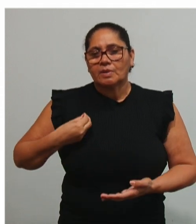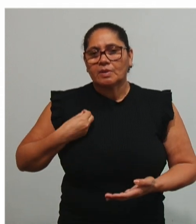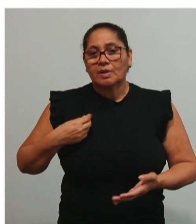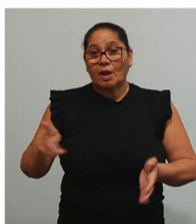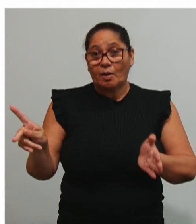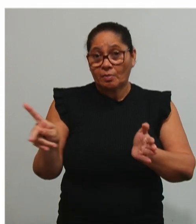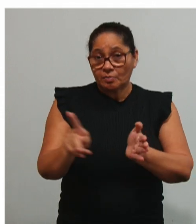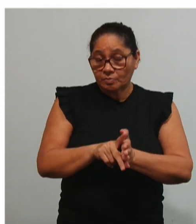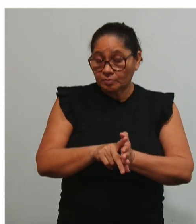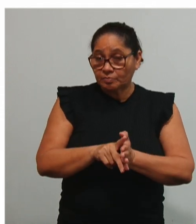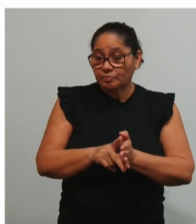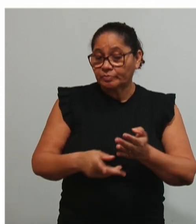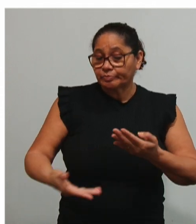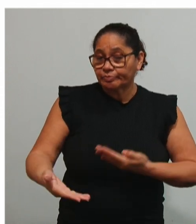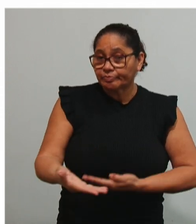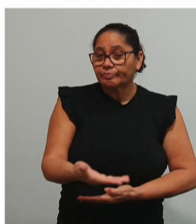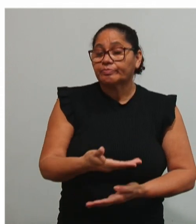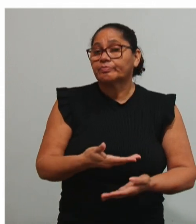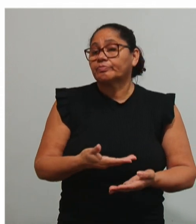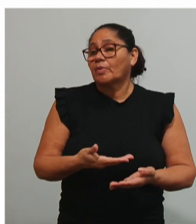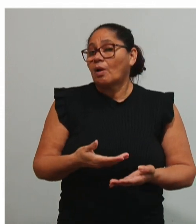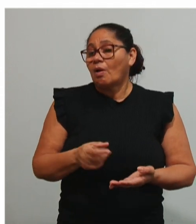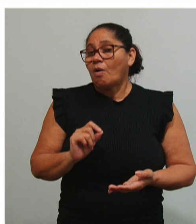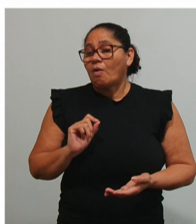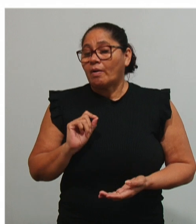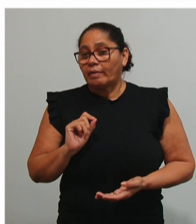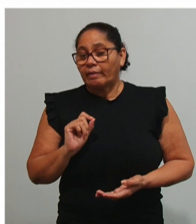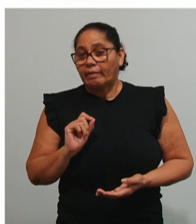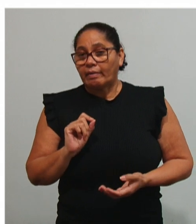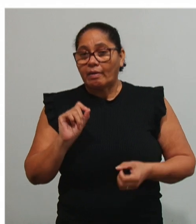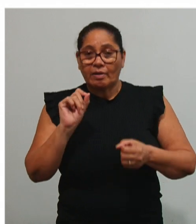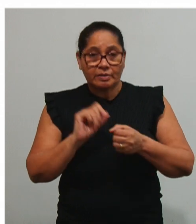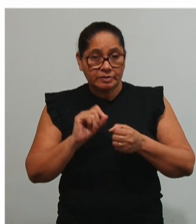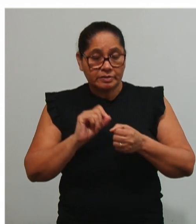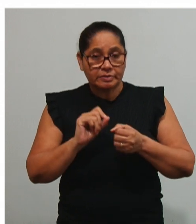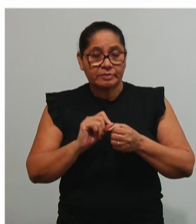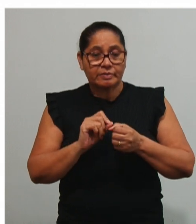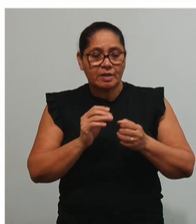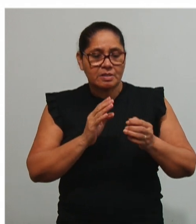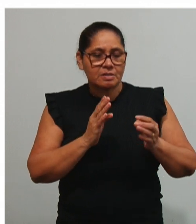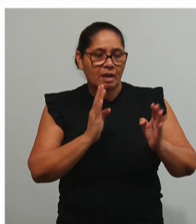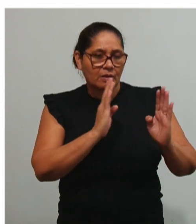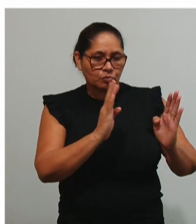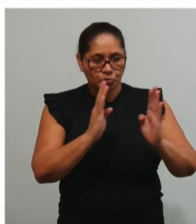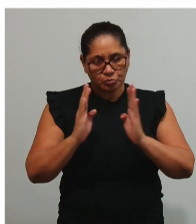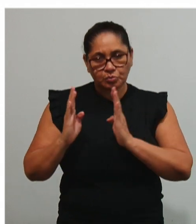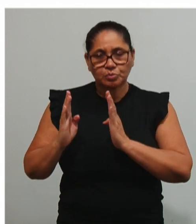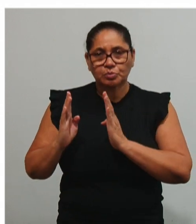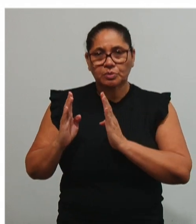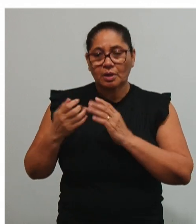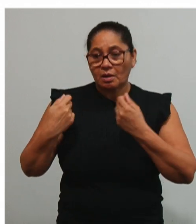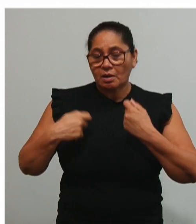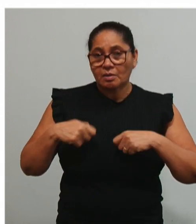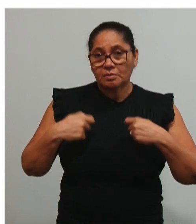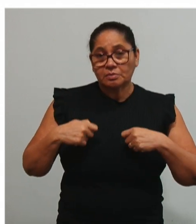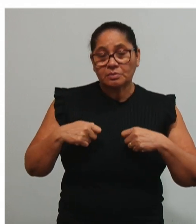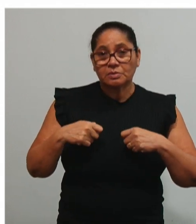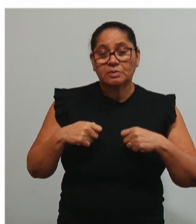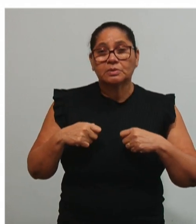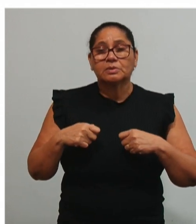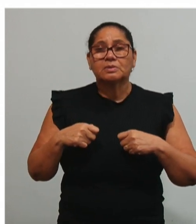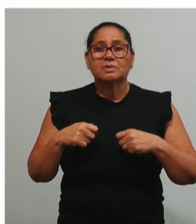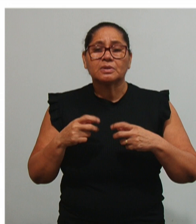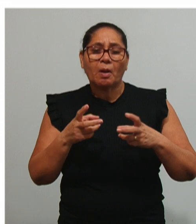própria articulação, ou seja, né, você, ao fazer essa decomposição, é preciso prever